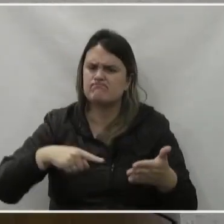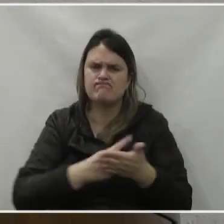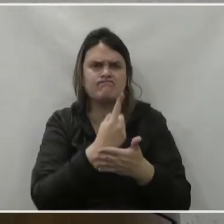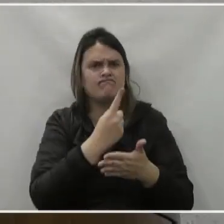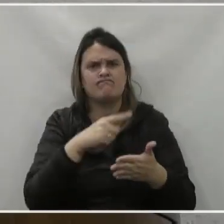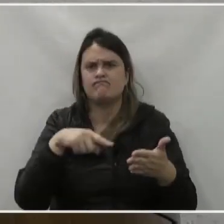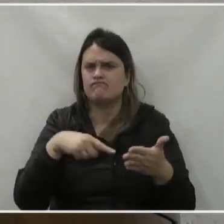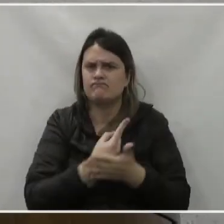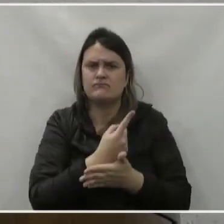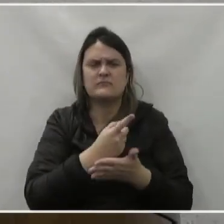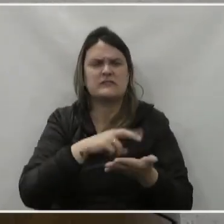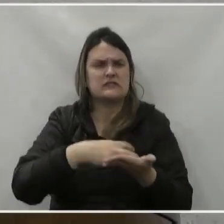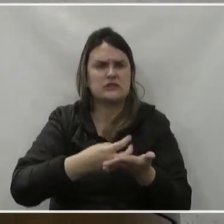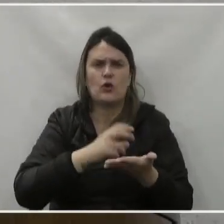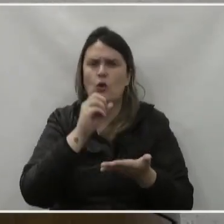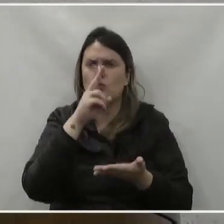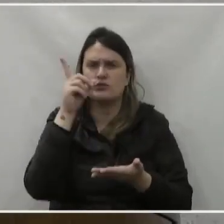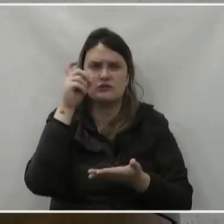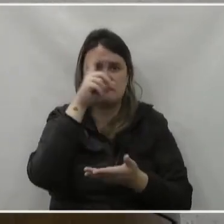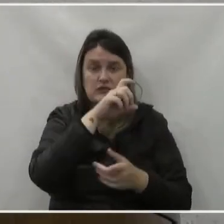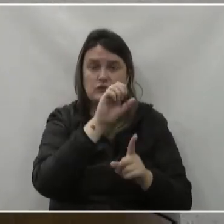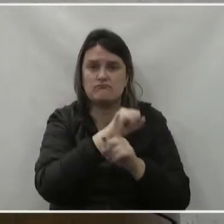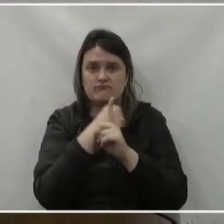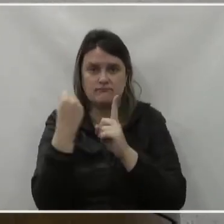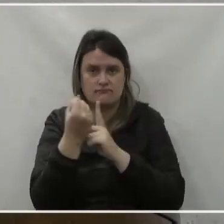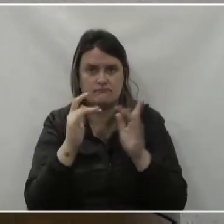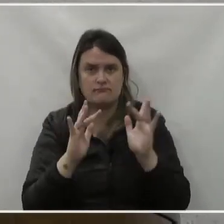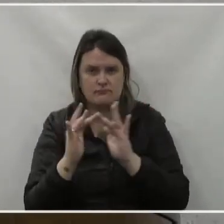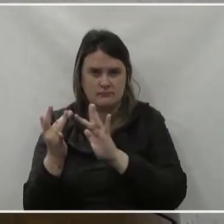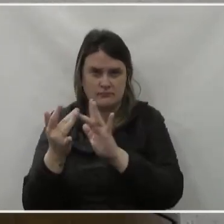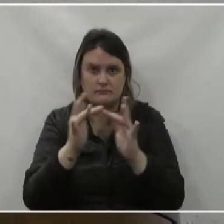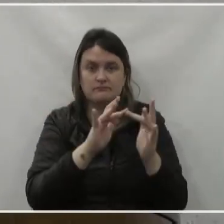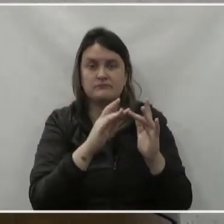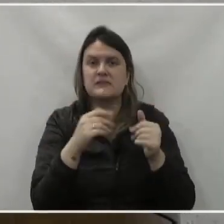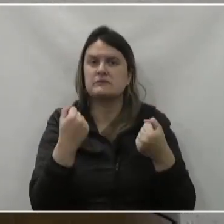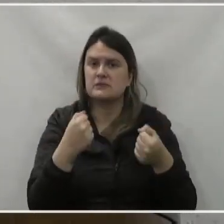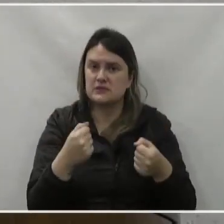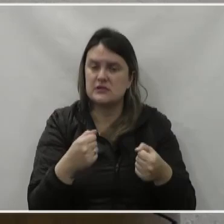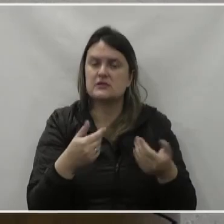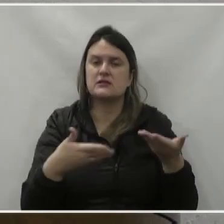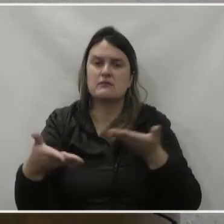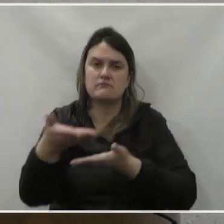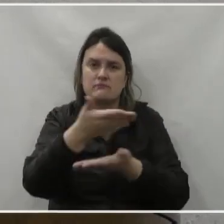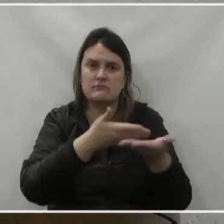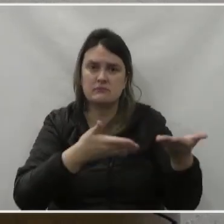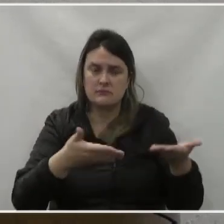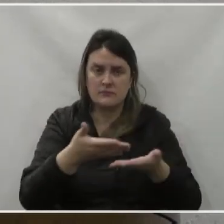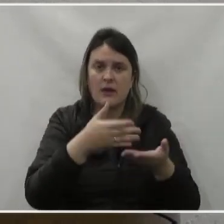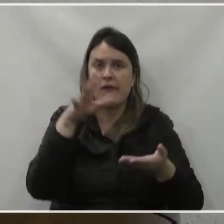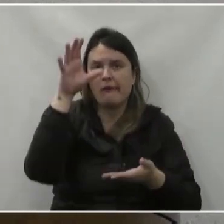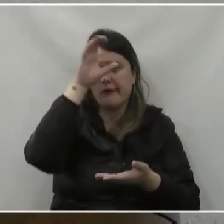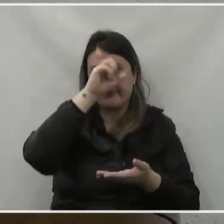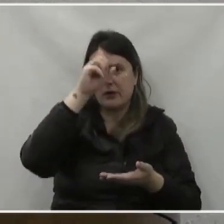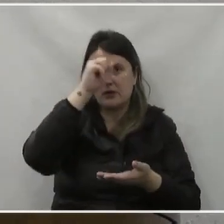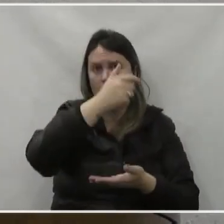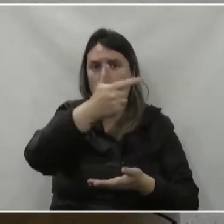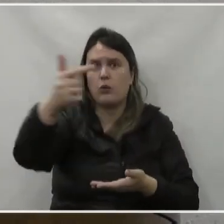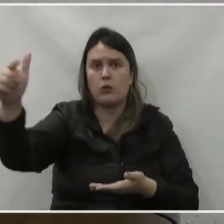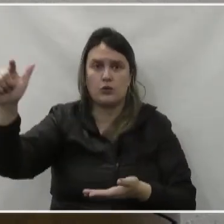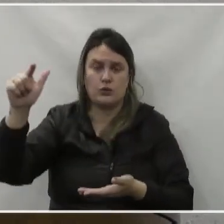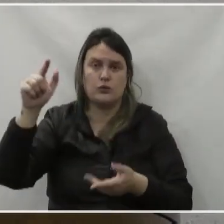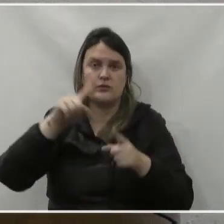com crises ou dificuldades de socialização, e precisamos conciliar isso com o aprendizado dos